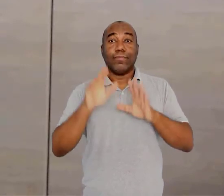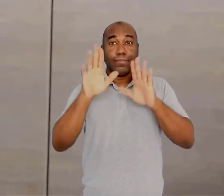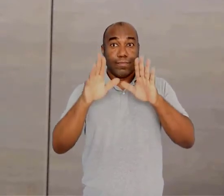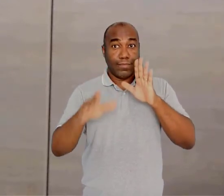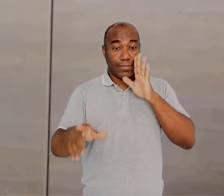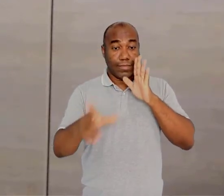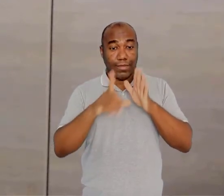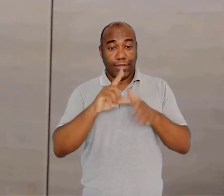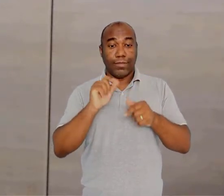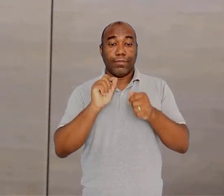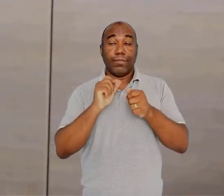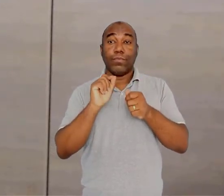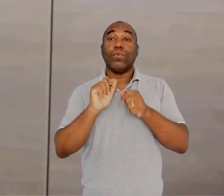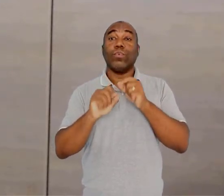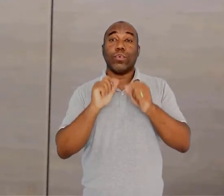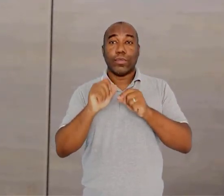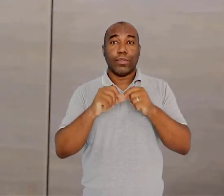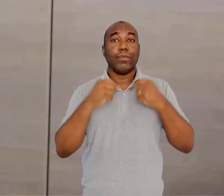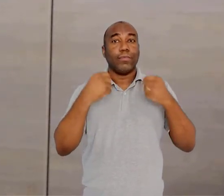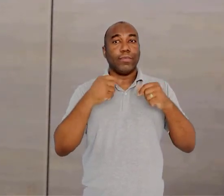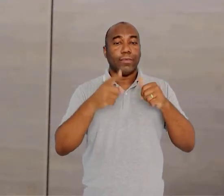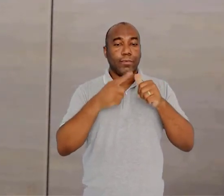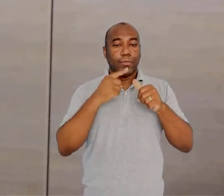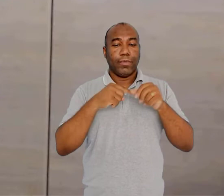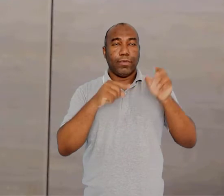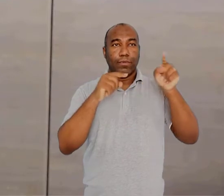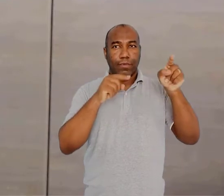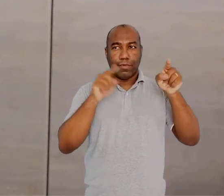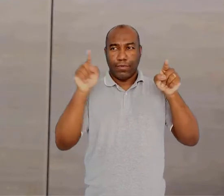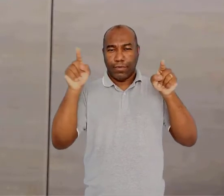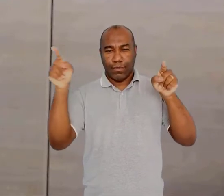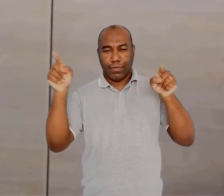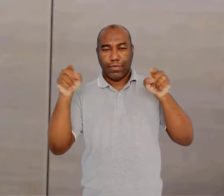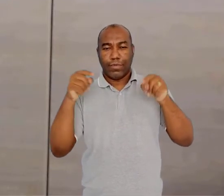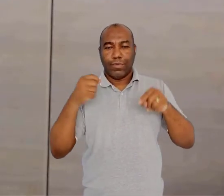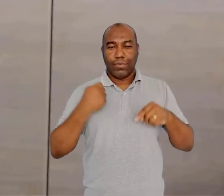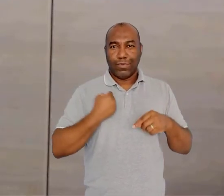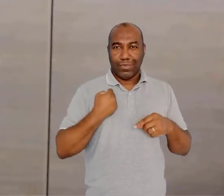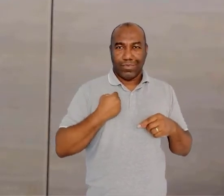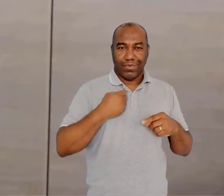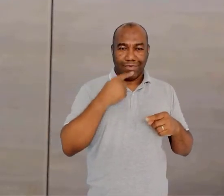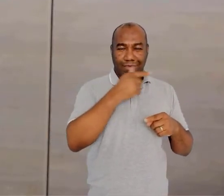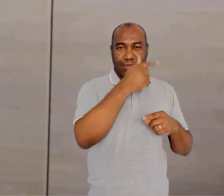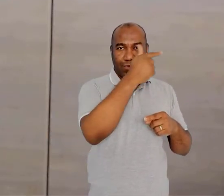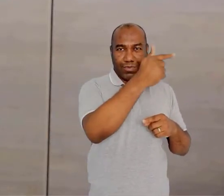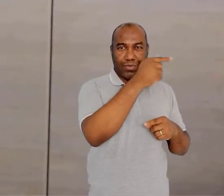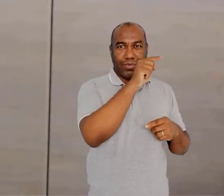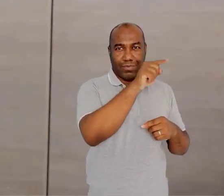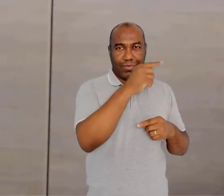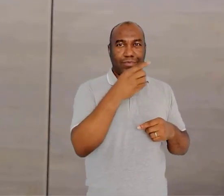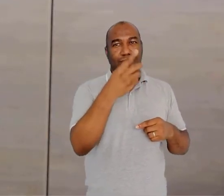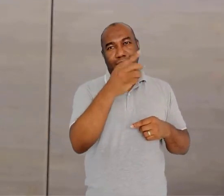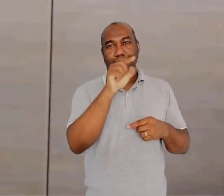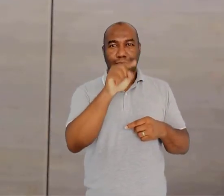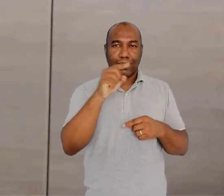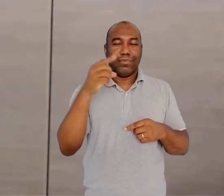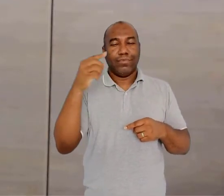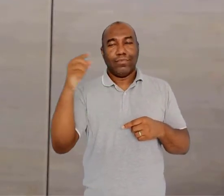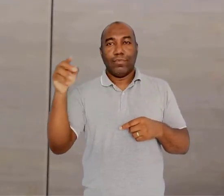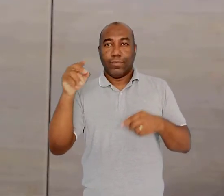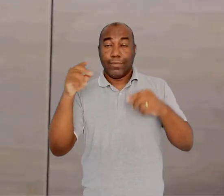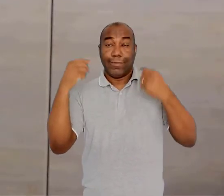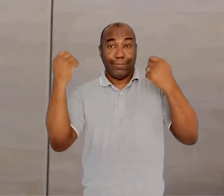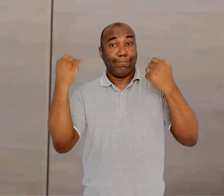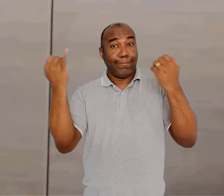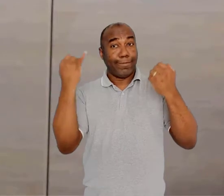os índices estequiométricos que aparecem aqui. Então, esses números que aparecem aqui multiplicando essas espécies químicas, eu vou ter que